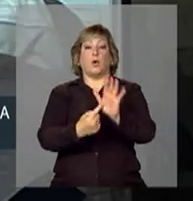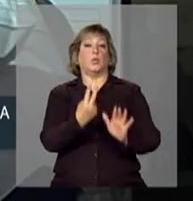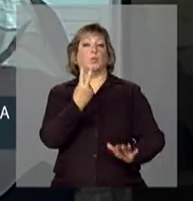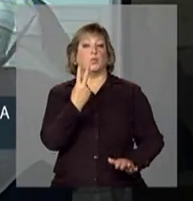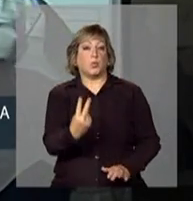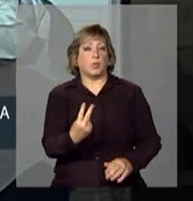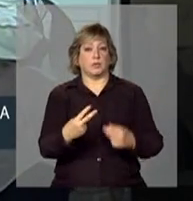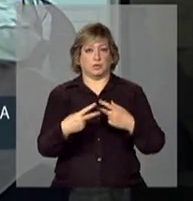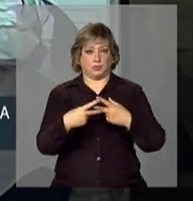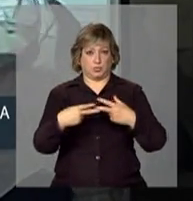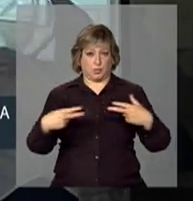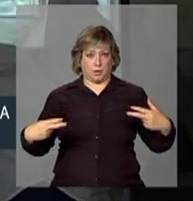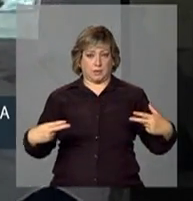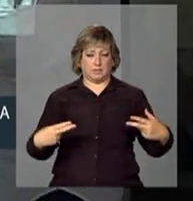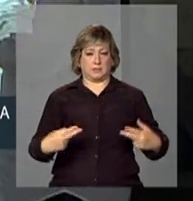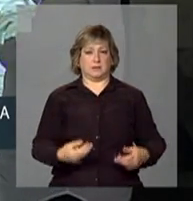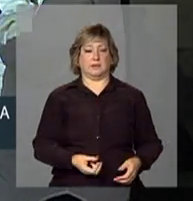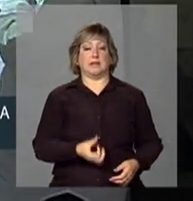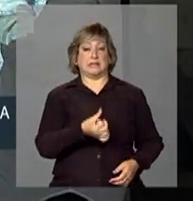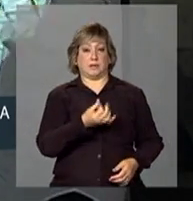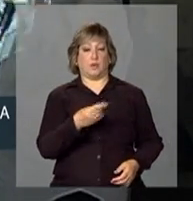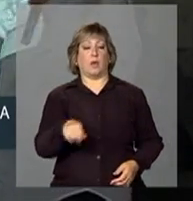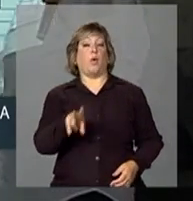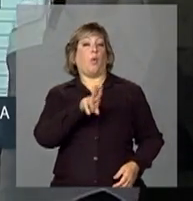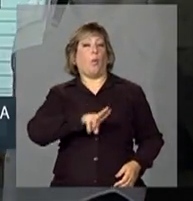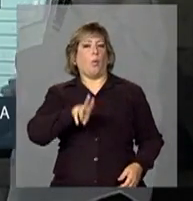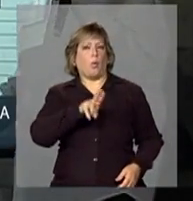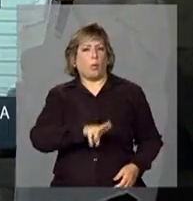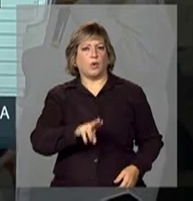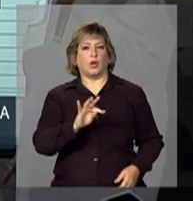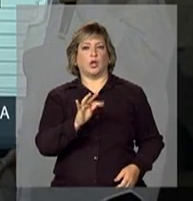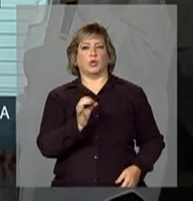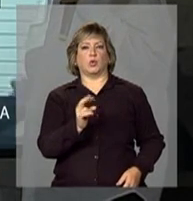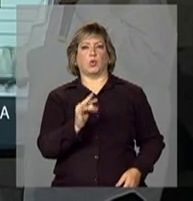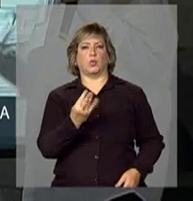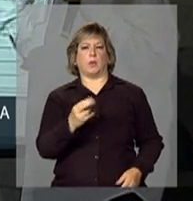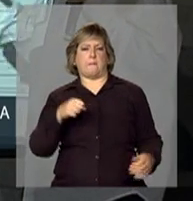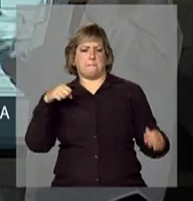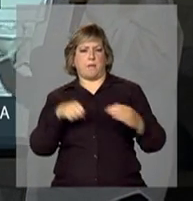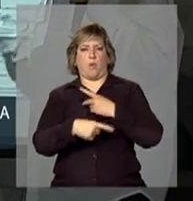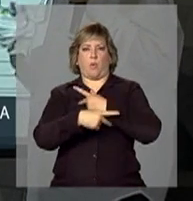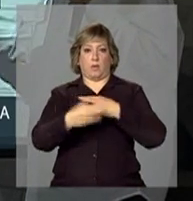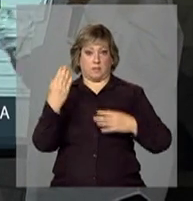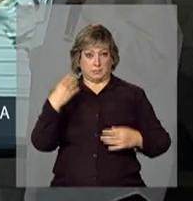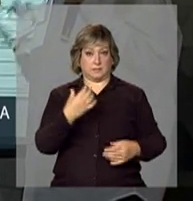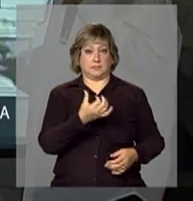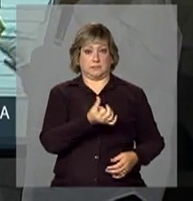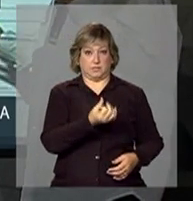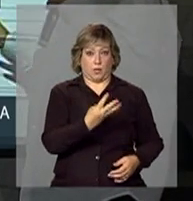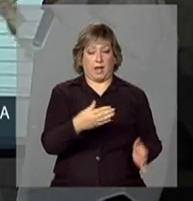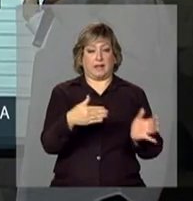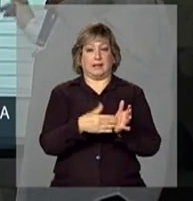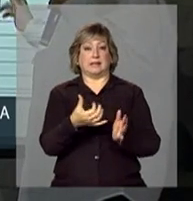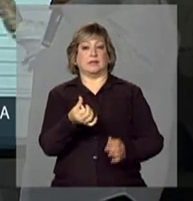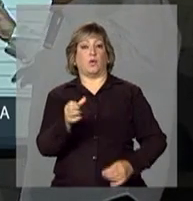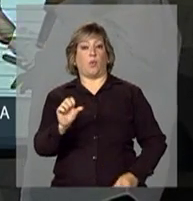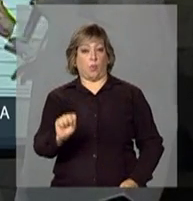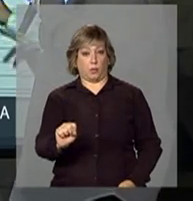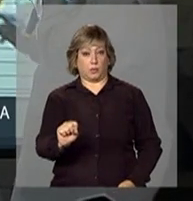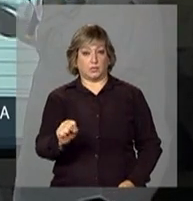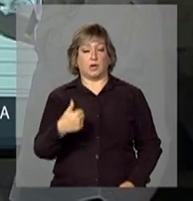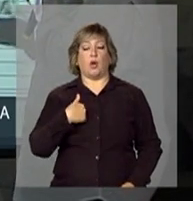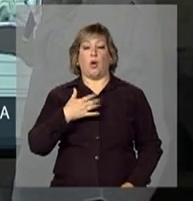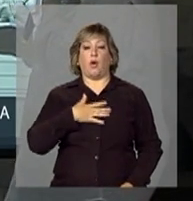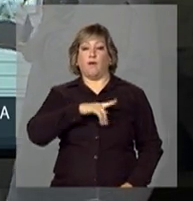Então, 64, então é o uso da tortura de 64 a 68. Eu gostaria que os senhores observassem